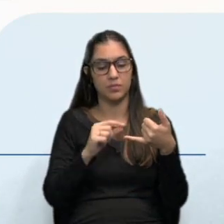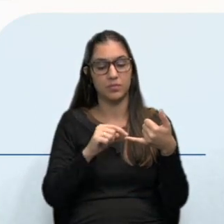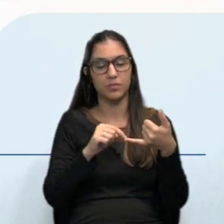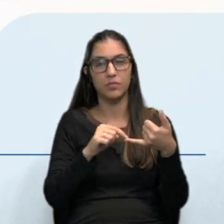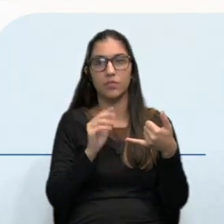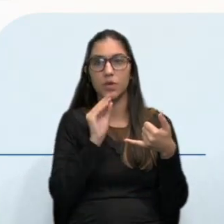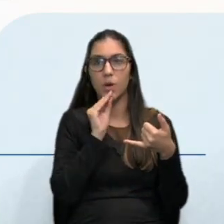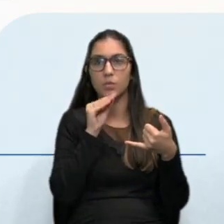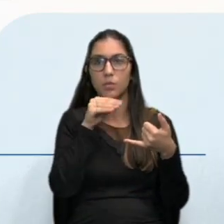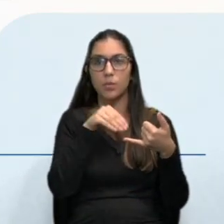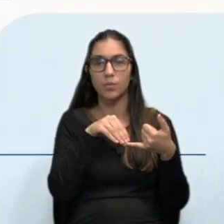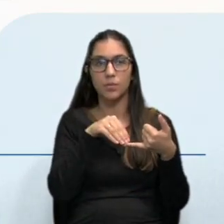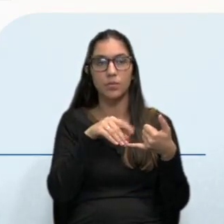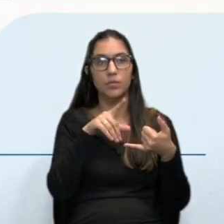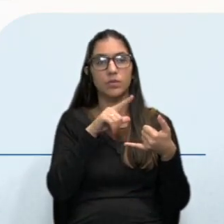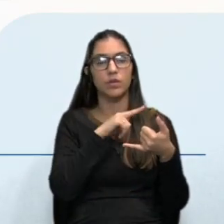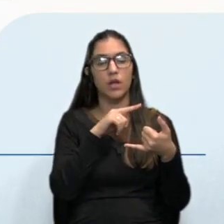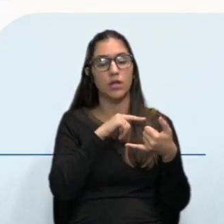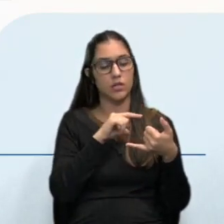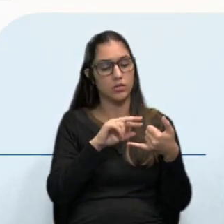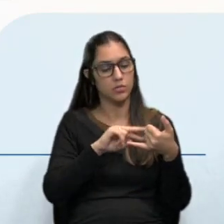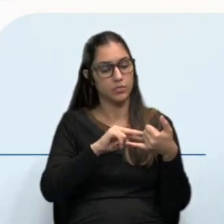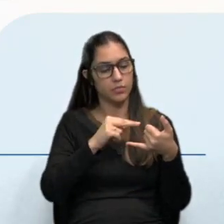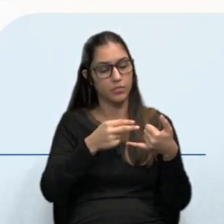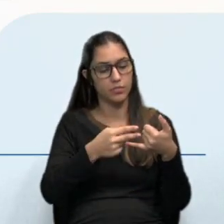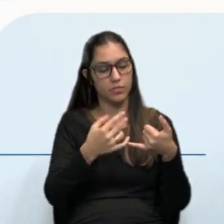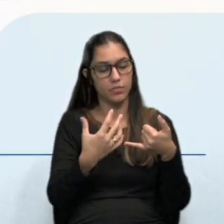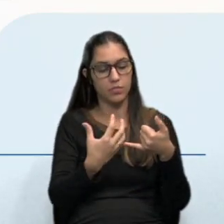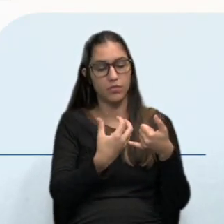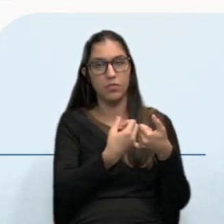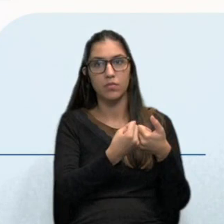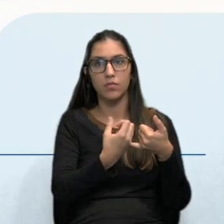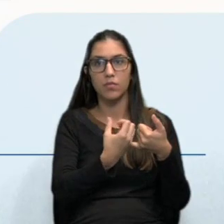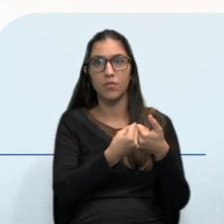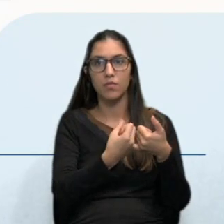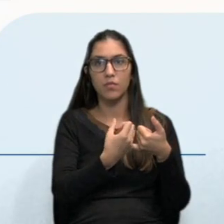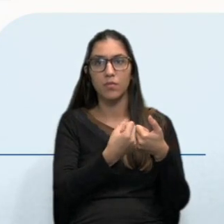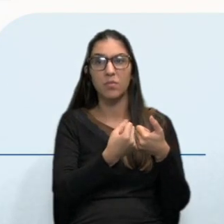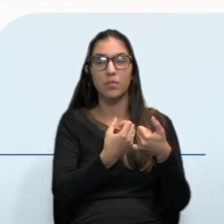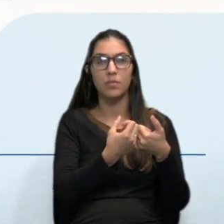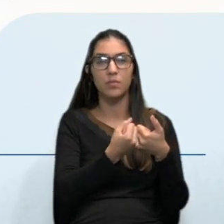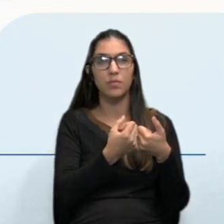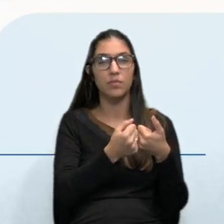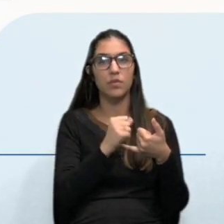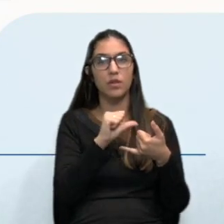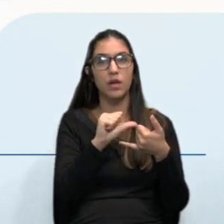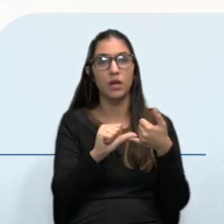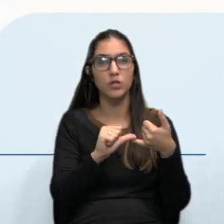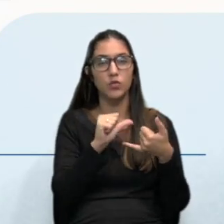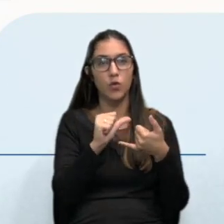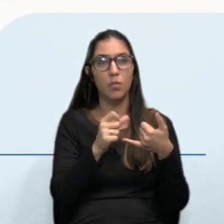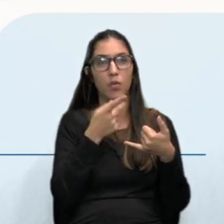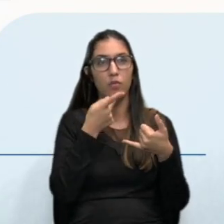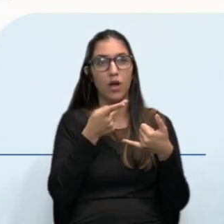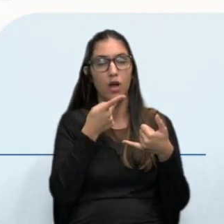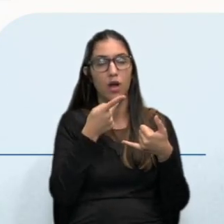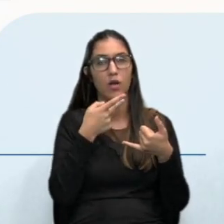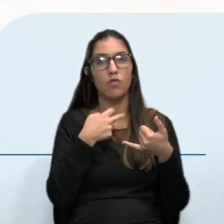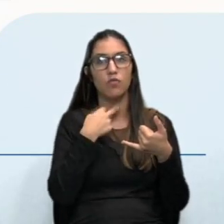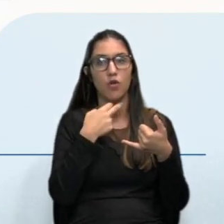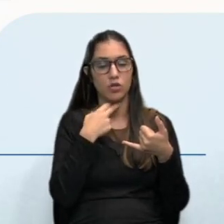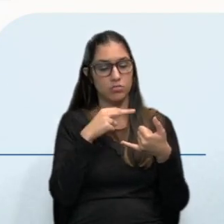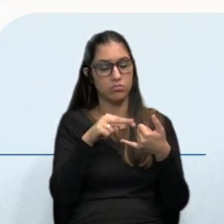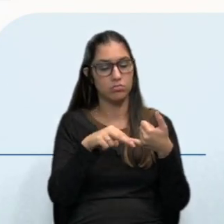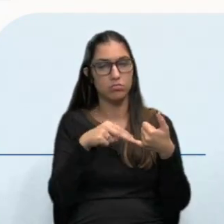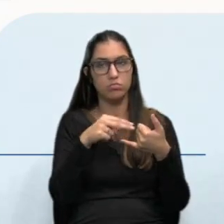alto-falante, eles são transdutores. Por que é transdutor? Porque ele vai transformar a mensagem, transformar a voz em